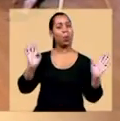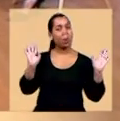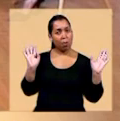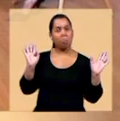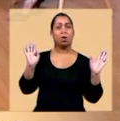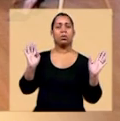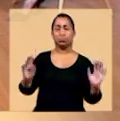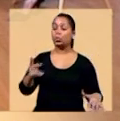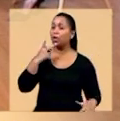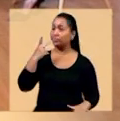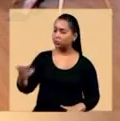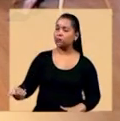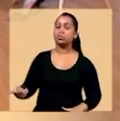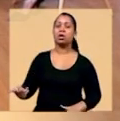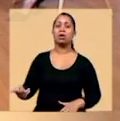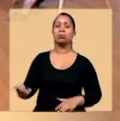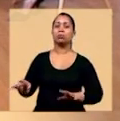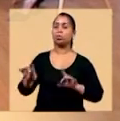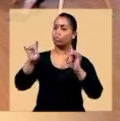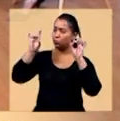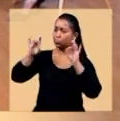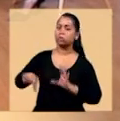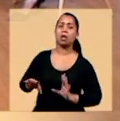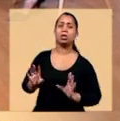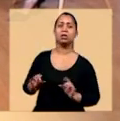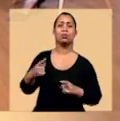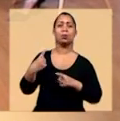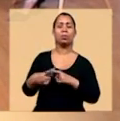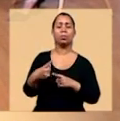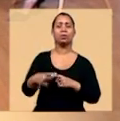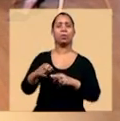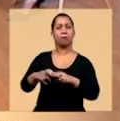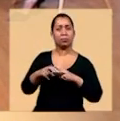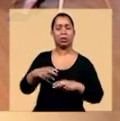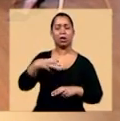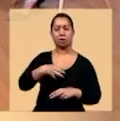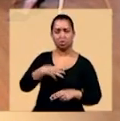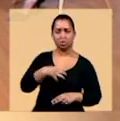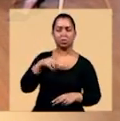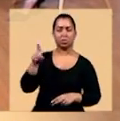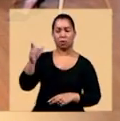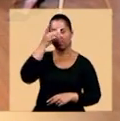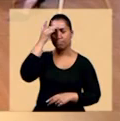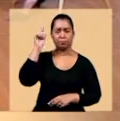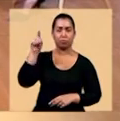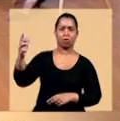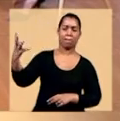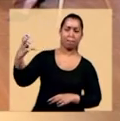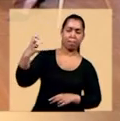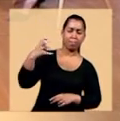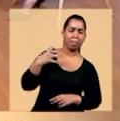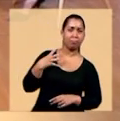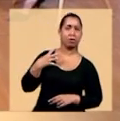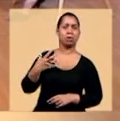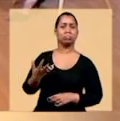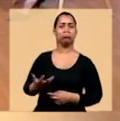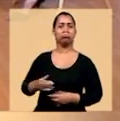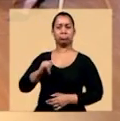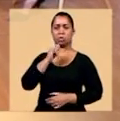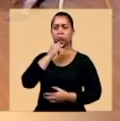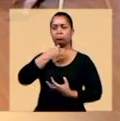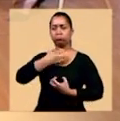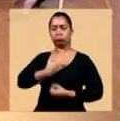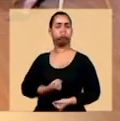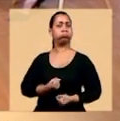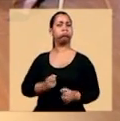estou comunicando a rescisão do contrato indiretamente por conta dessa conduta desse colaborador. A denúncia ou a informação